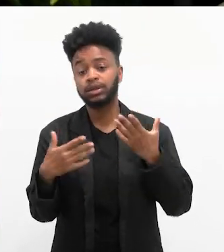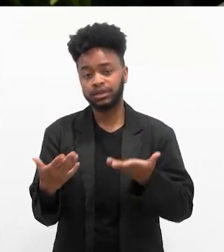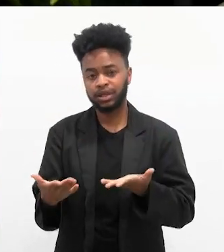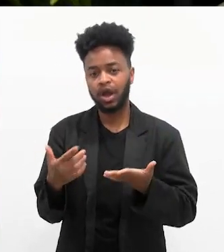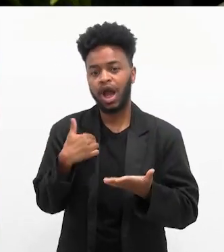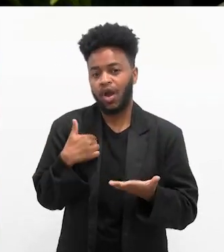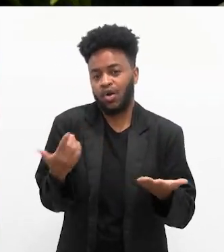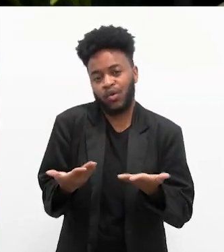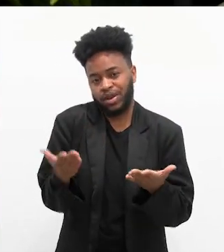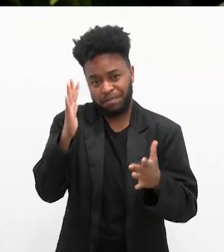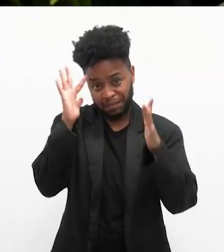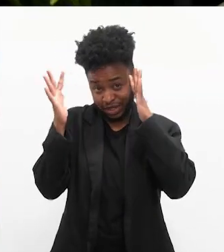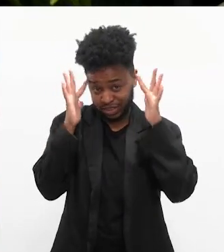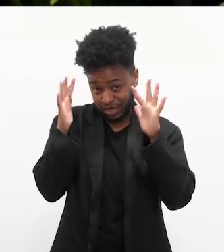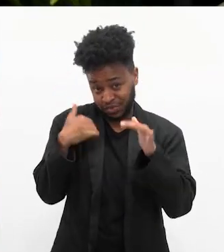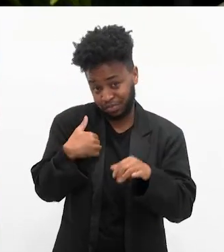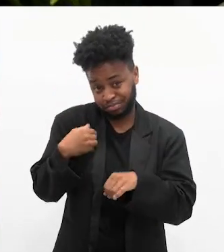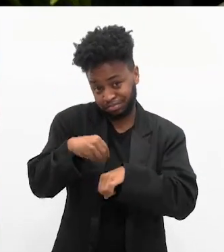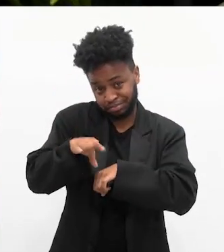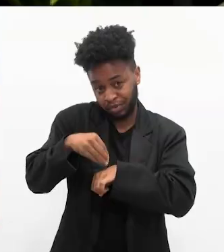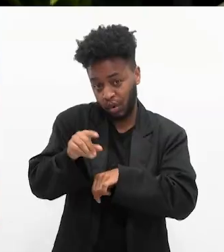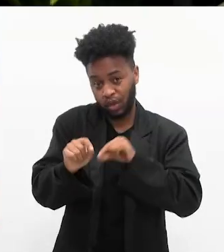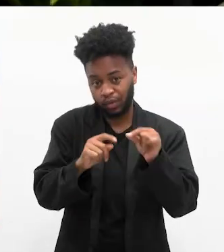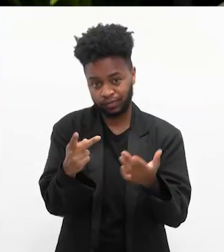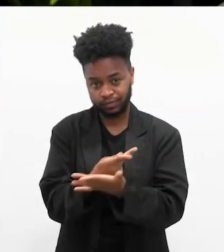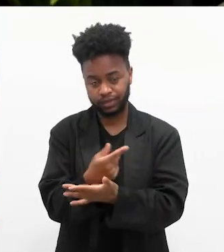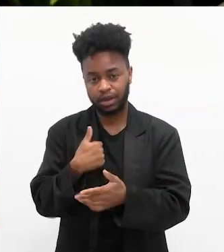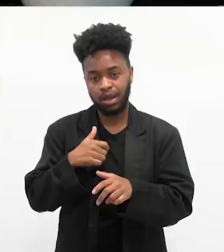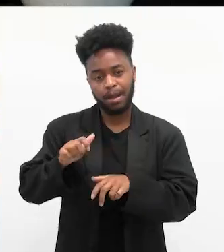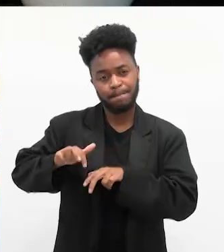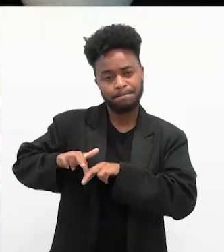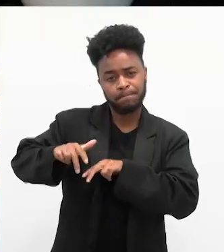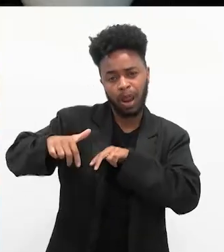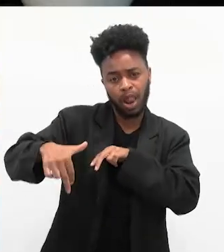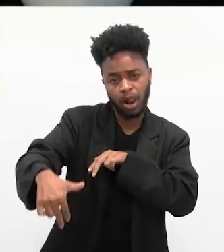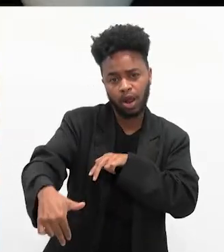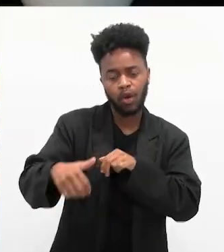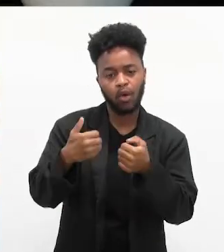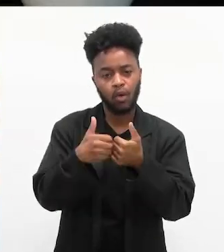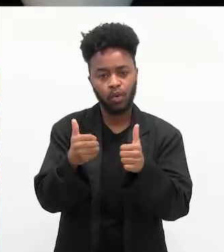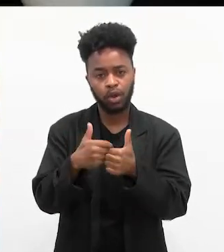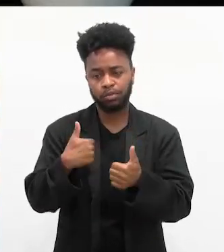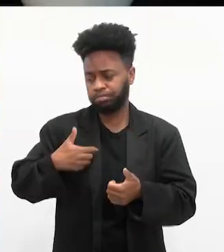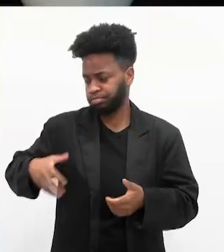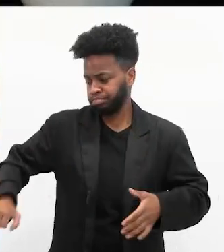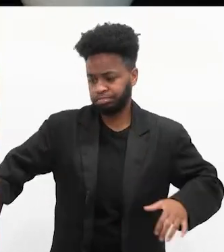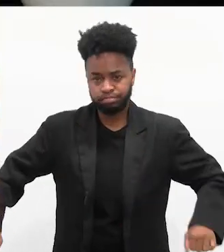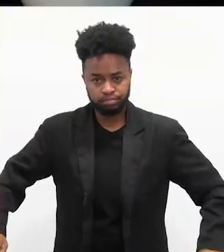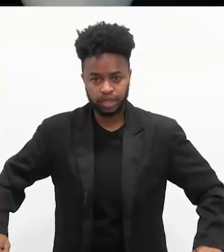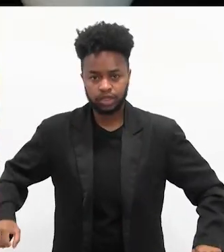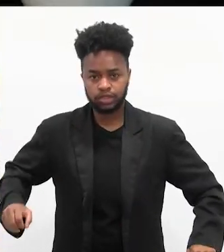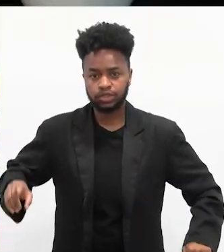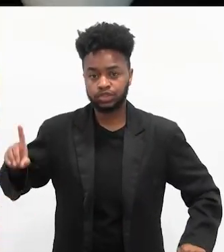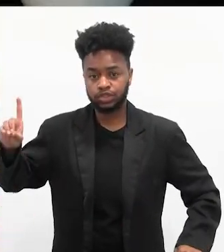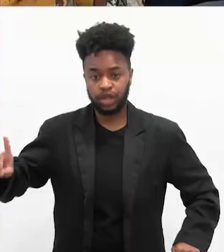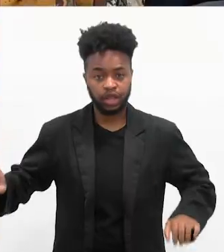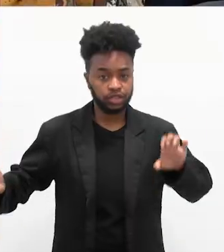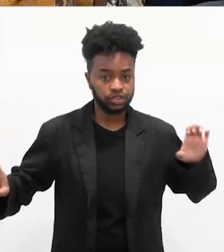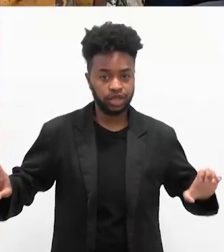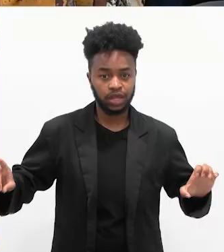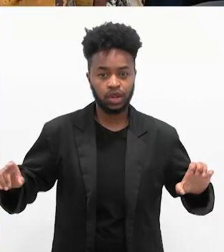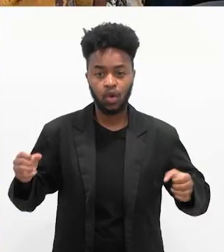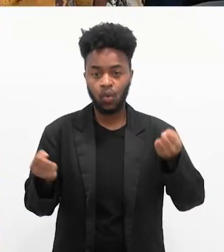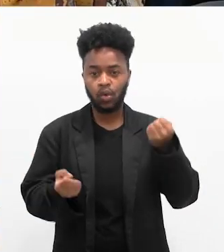aqui. Agora tem um pouco da minha imaginação, mas foi assim que aconteceu. Eu desci as escadas do ônibus, dei a mão para quem estava na direita,